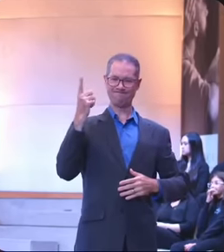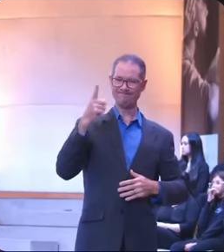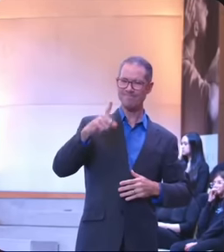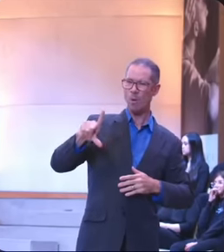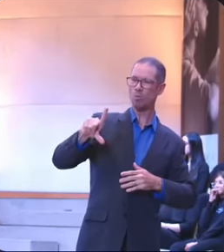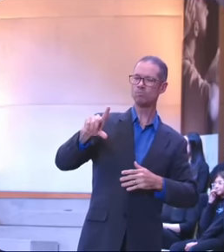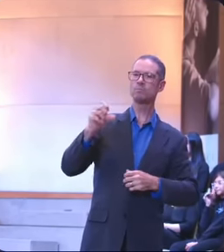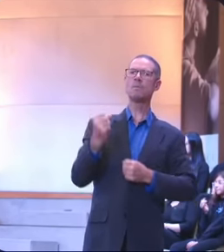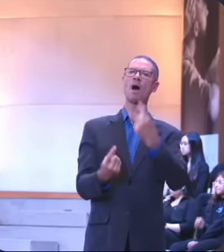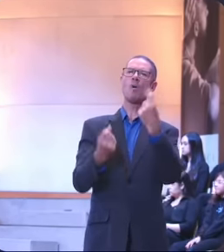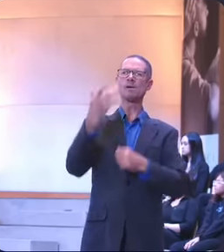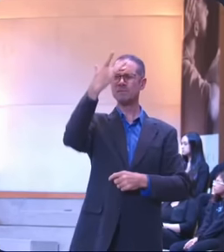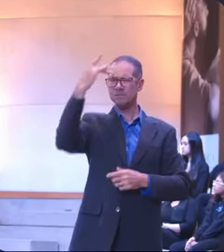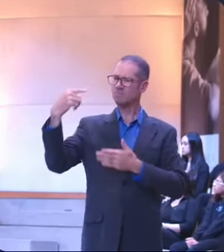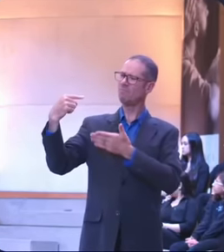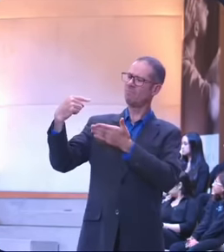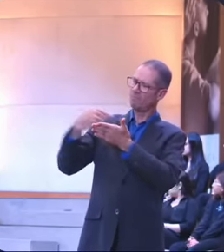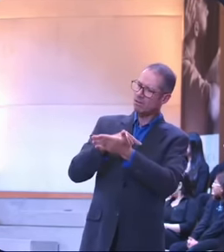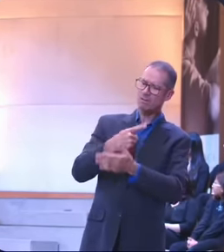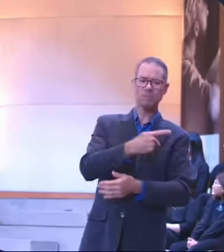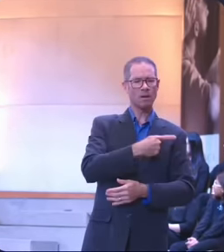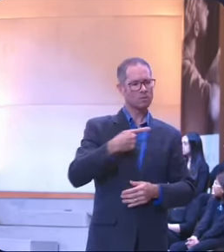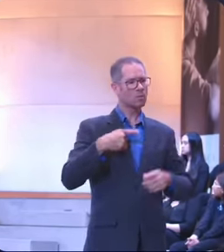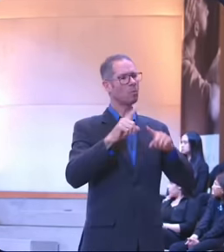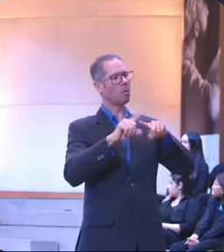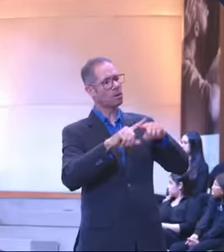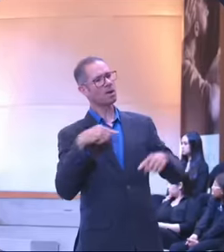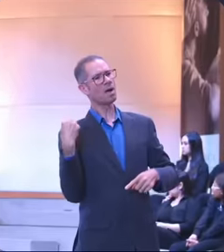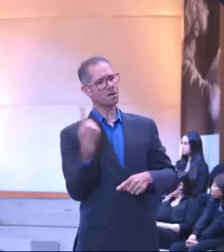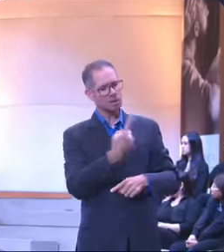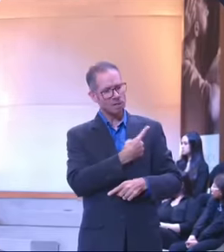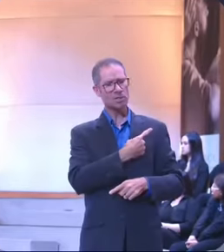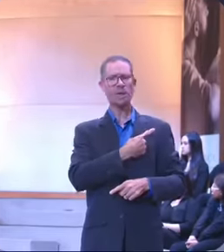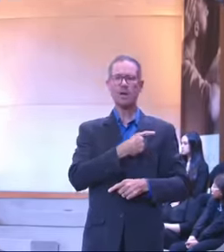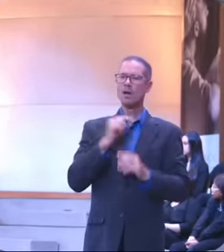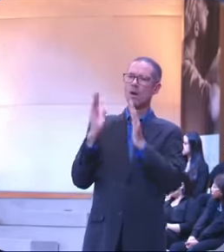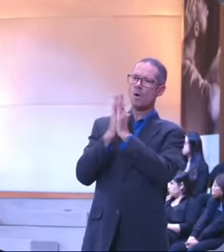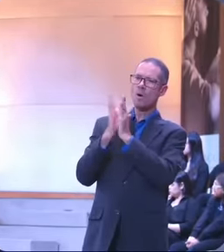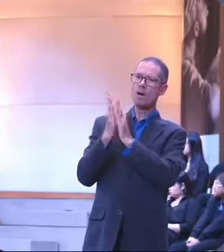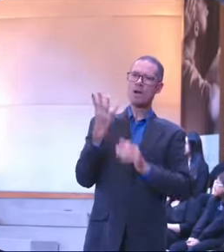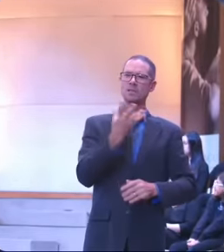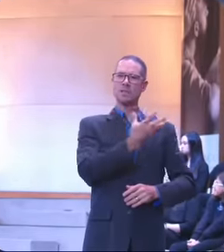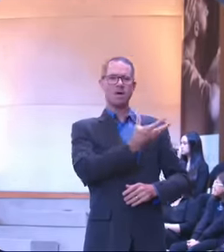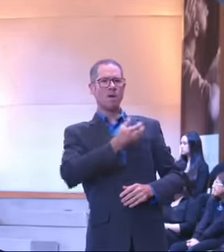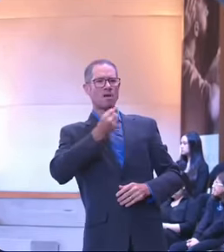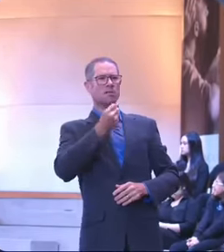Algumas pessoas me perguntam assim: pastor, por que que a gente vai orar pela salvação das pessoas?